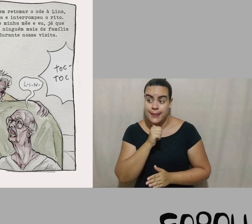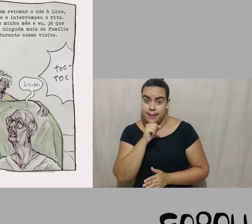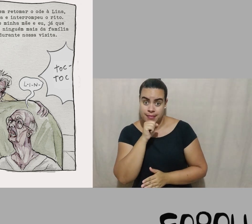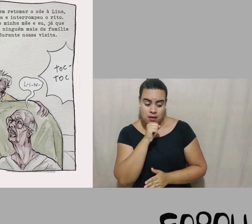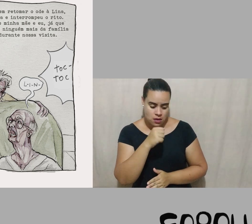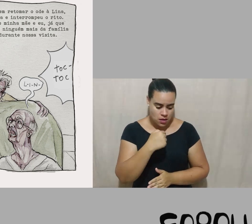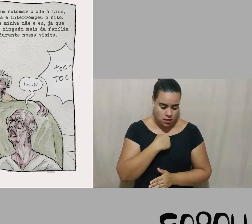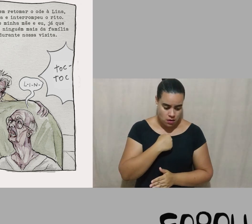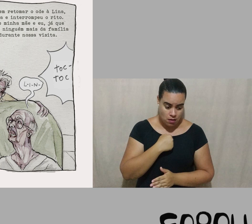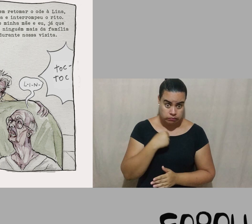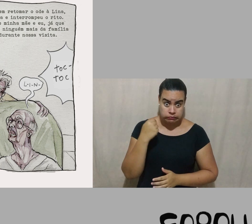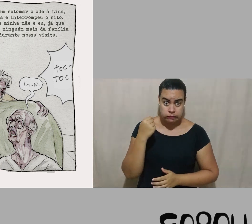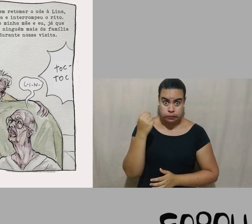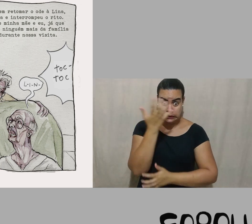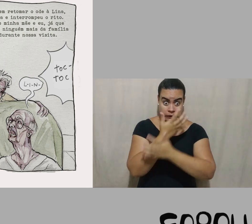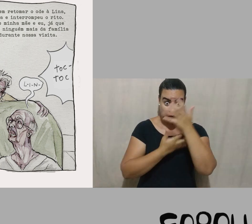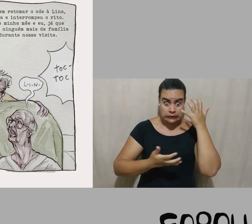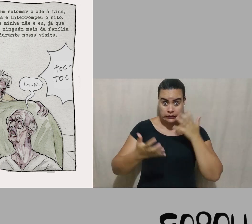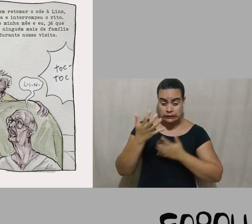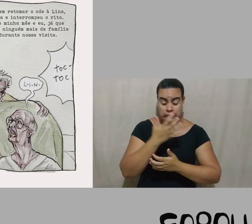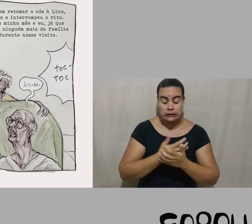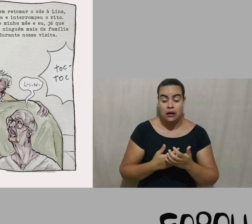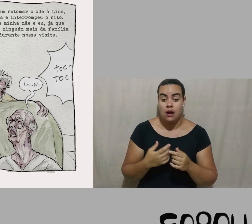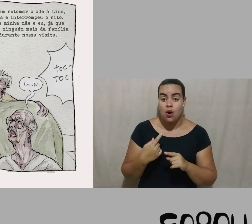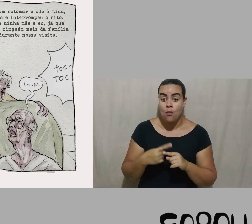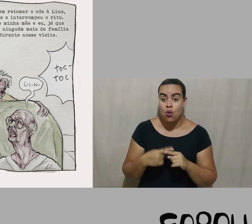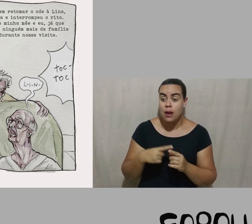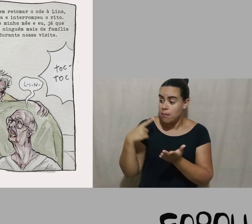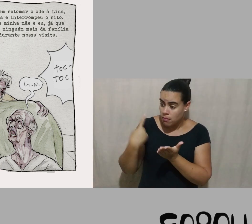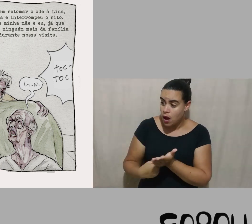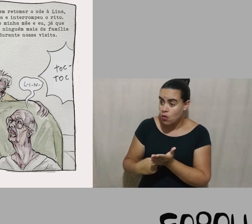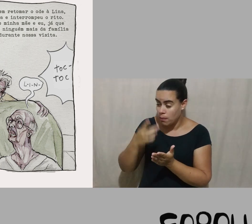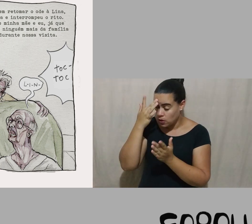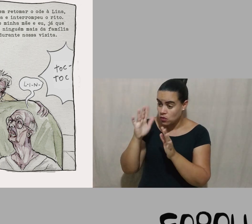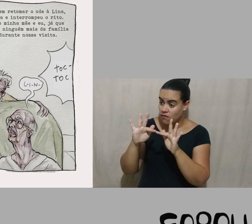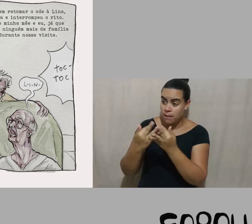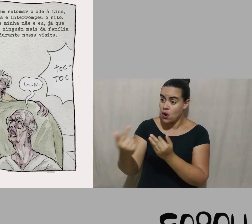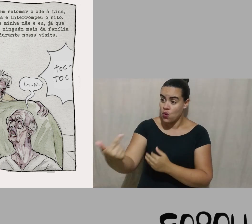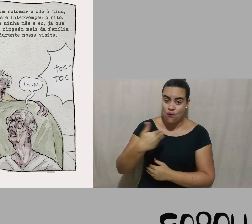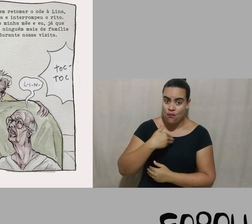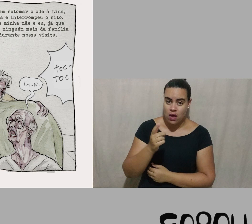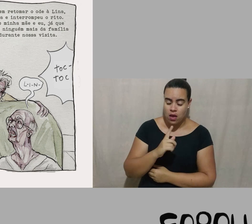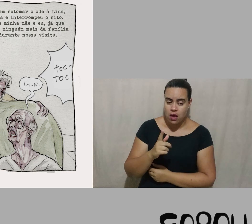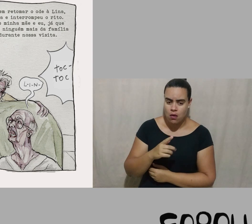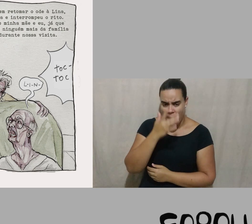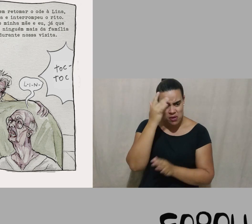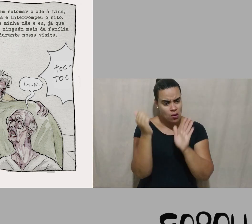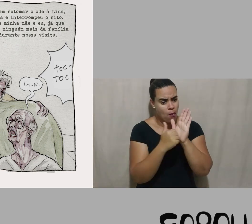fluiu entre a minha mãe e eu, já que tínhamos acordado que ninguém mais da família estaria presente durante a nossa visita. É a Lina,